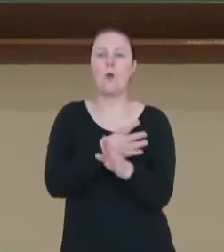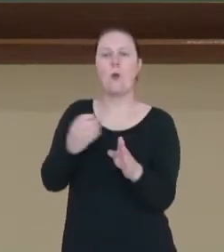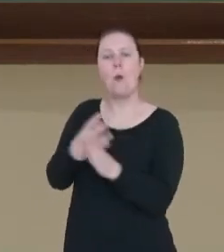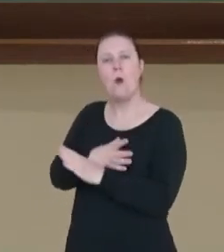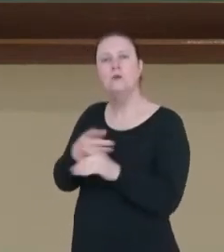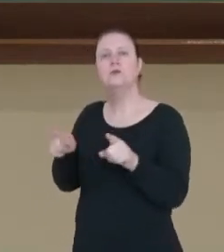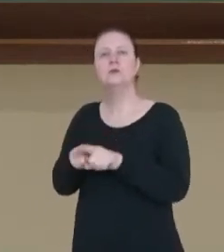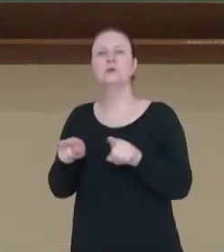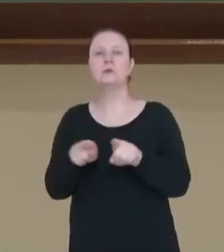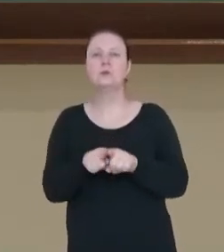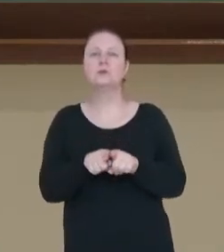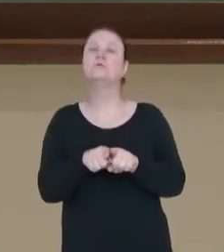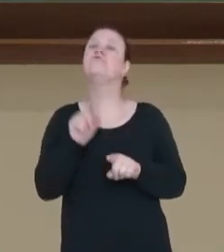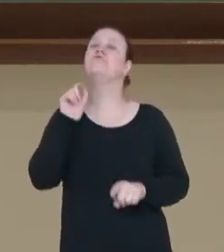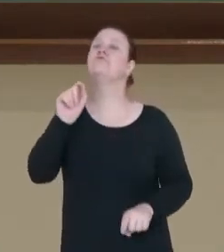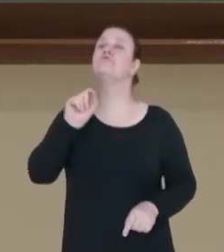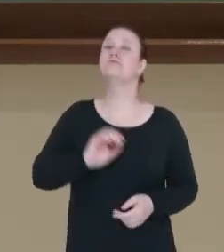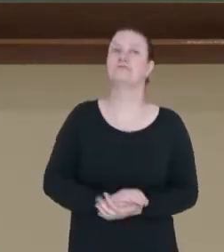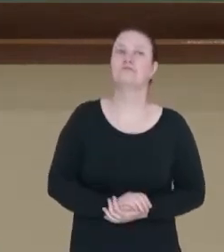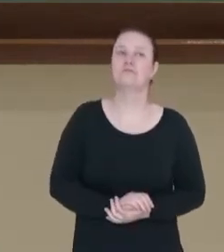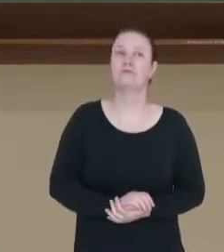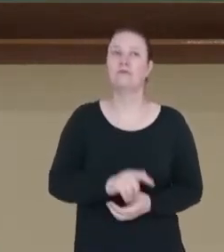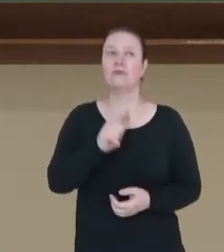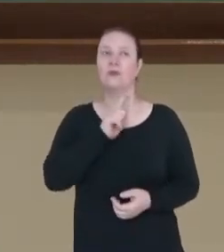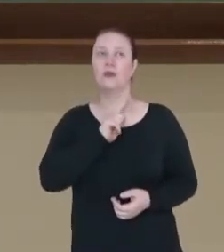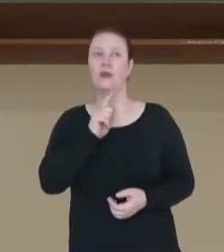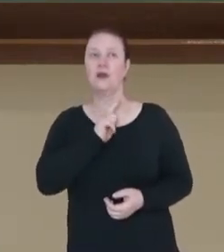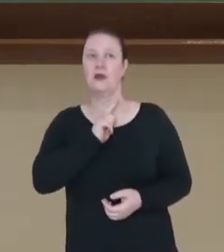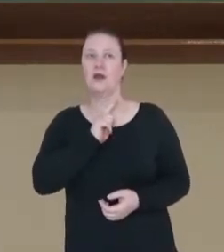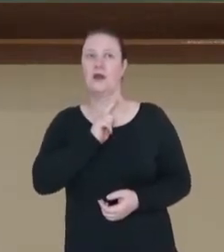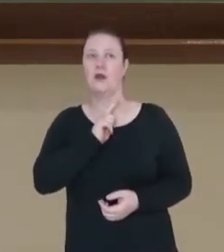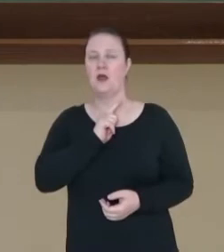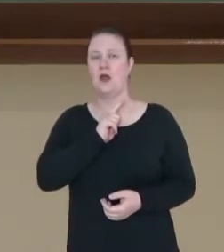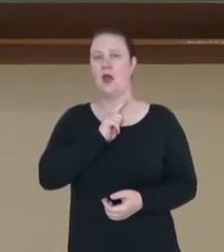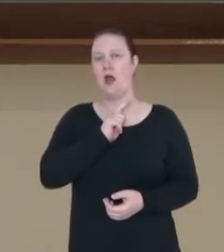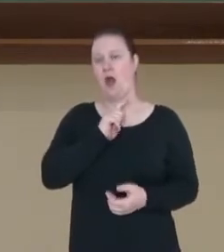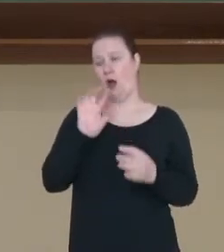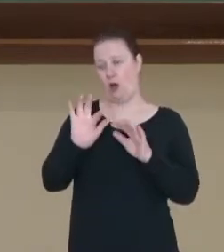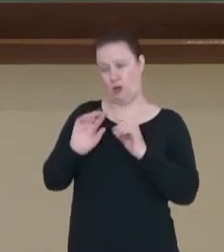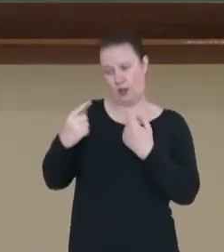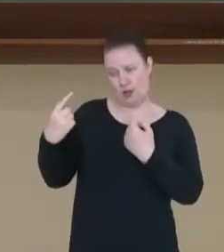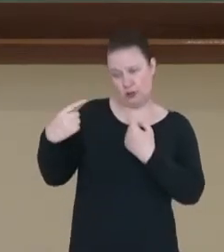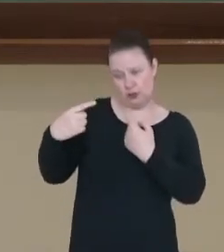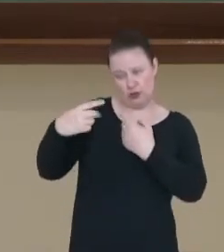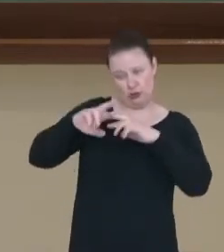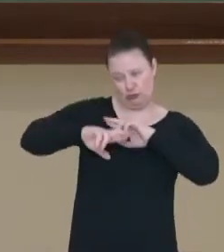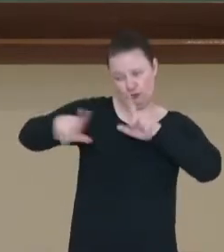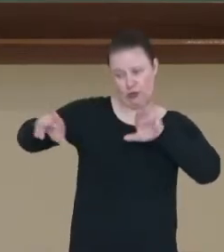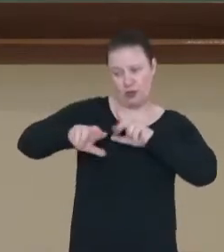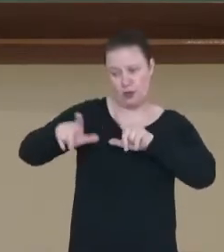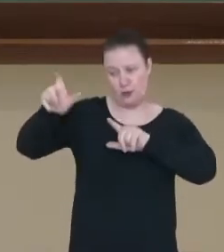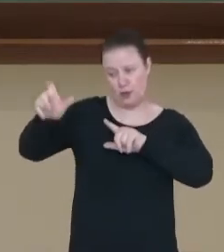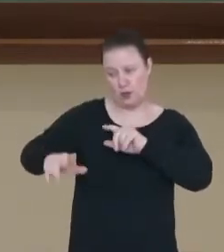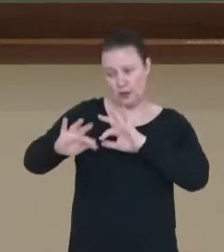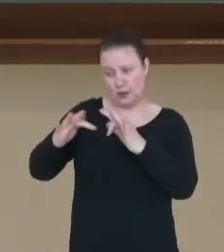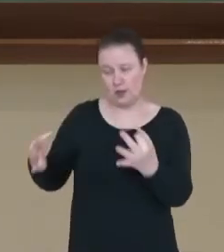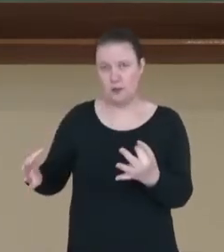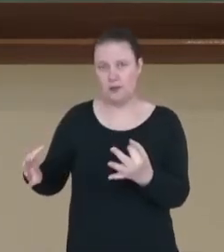eu me eremito. Então, ao contrário de ser um Jeca lá, ele fazia o quê?